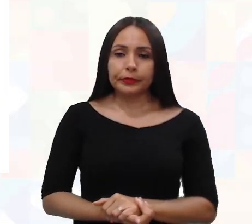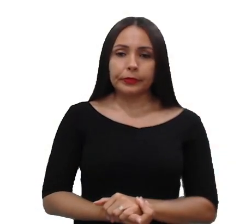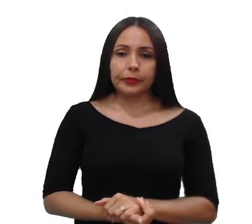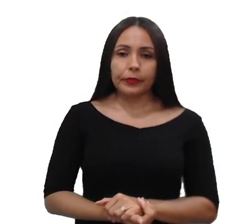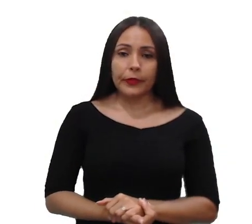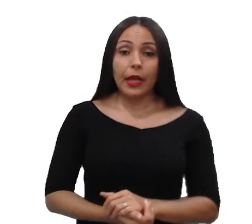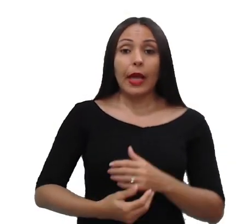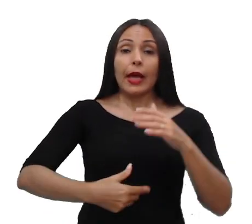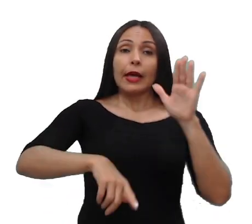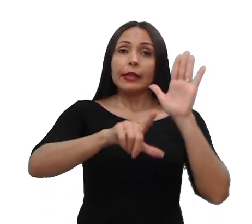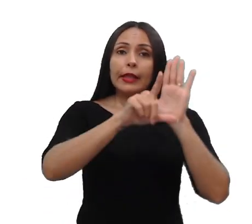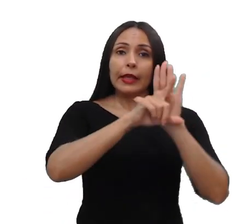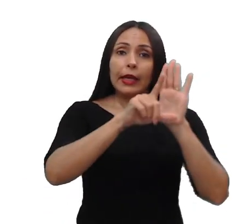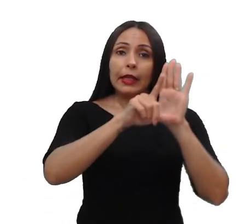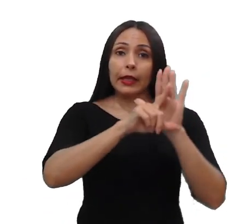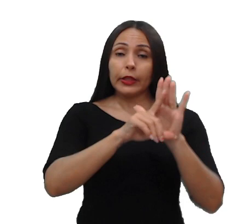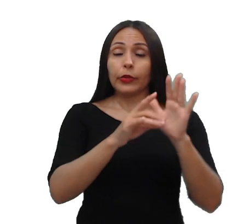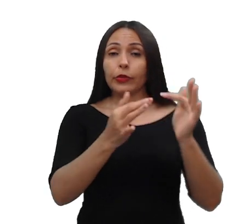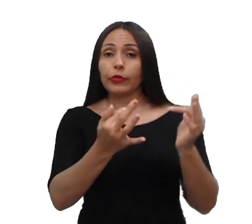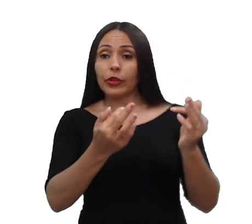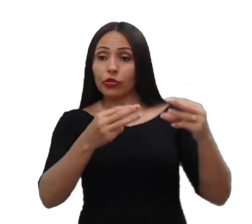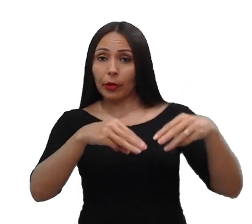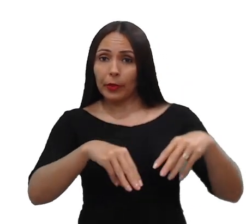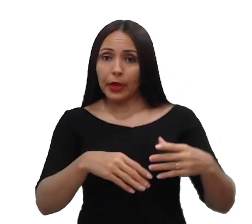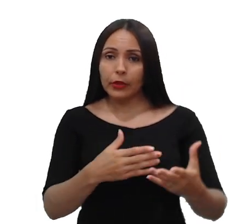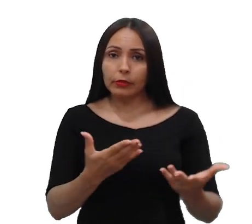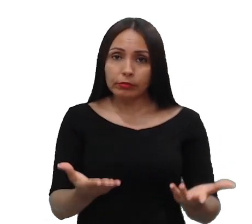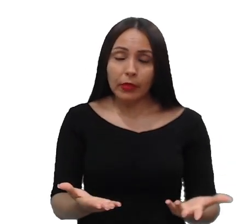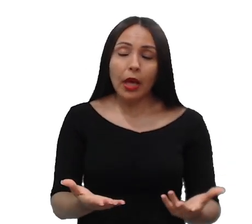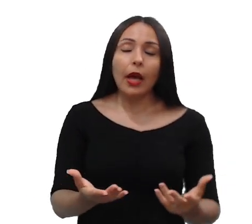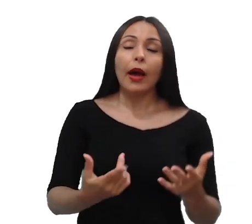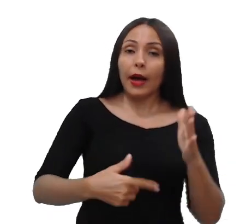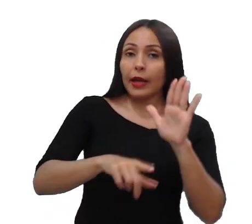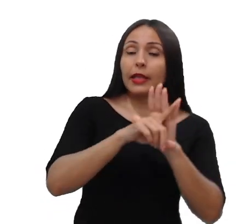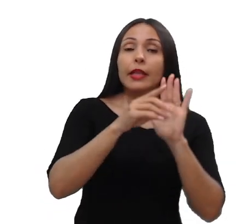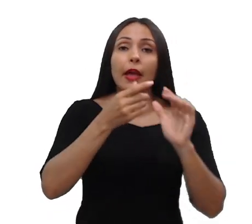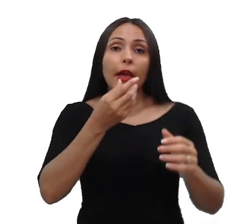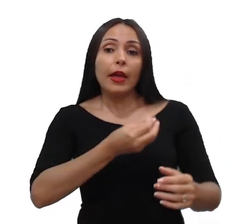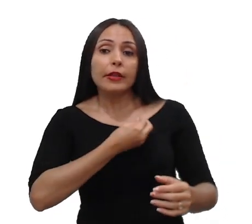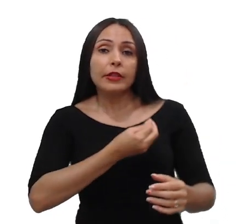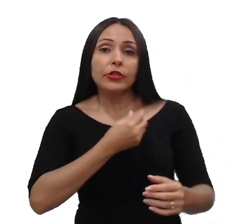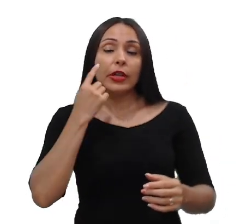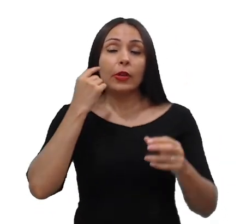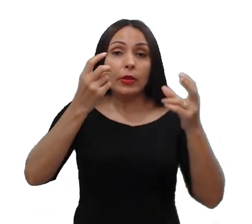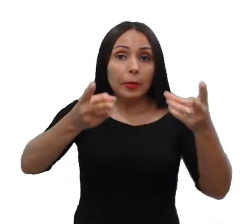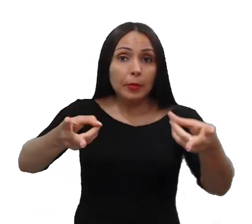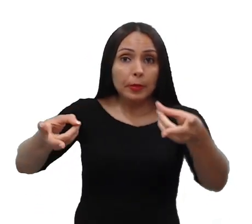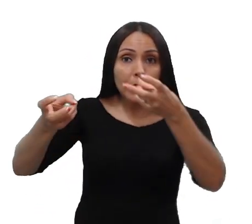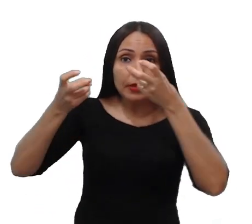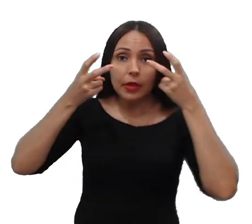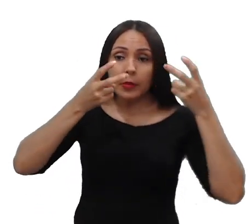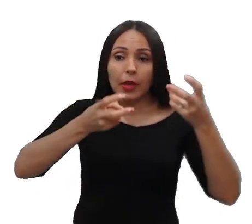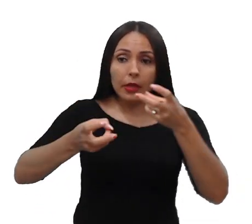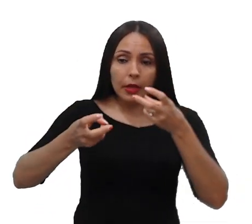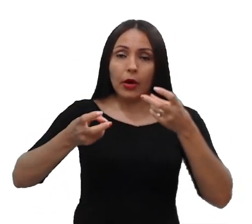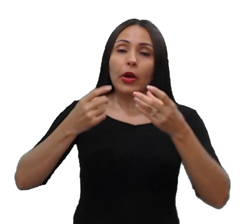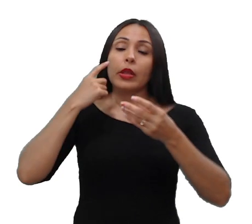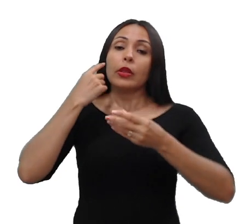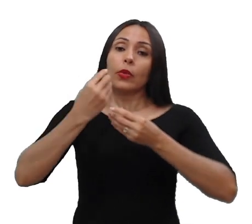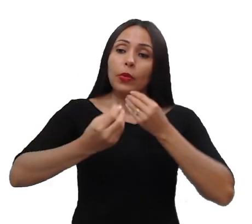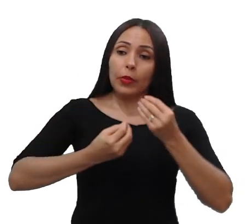Existe a lei do fechamento ainda na Gestalt. A lei do fechamento diz que a nossa percepção tende a fechar